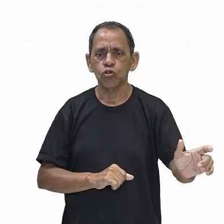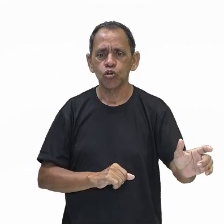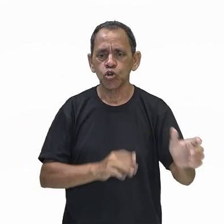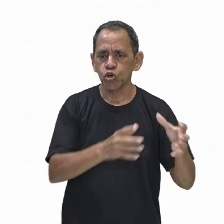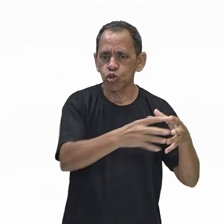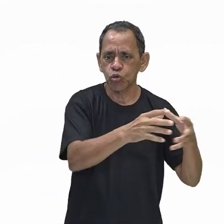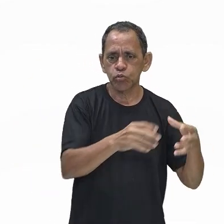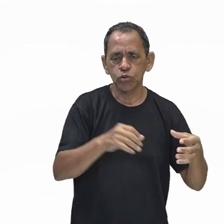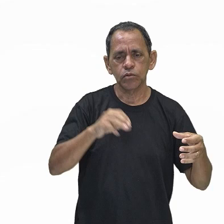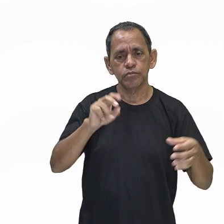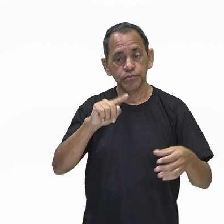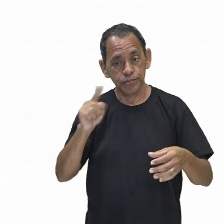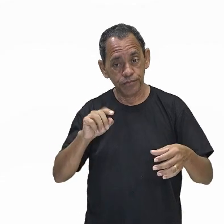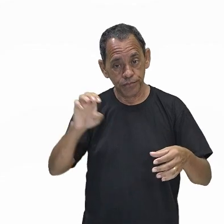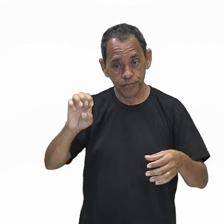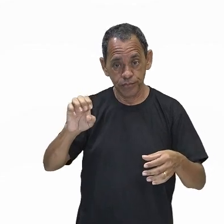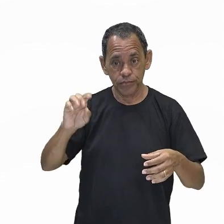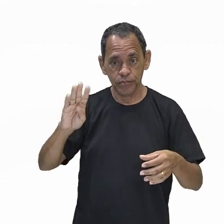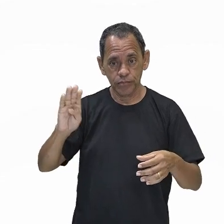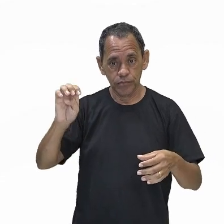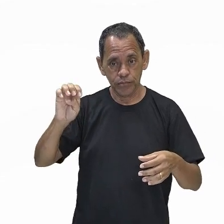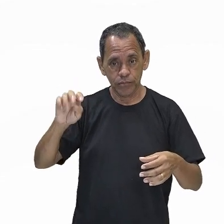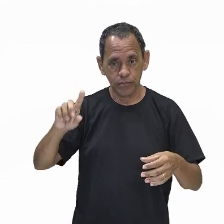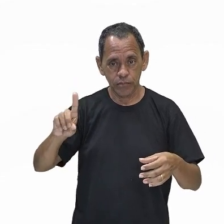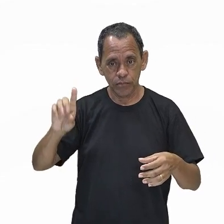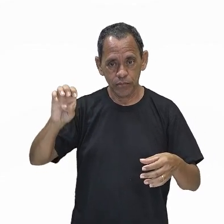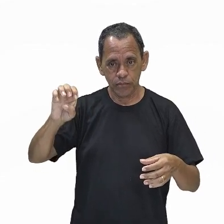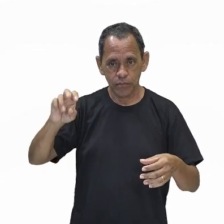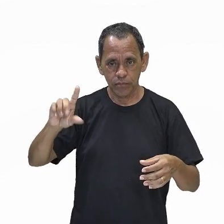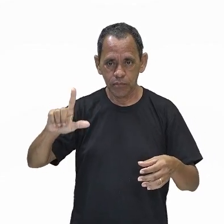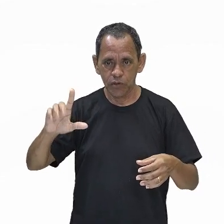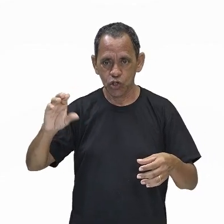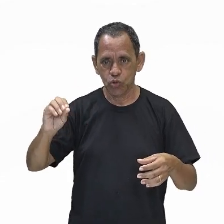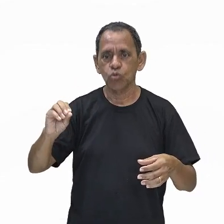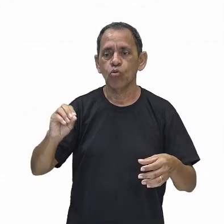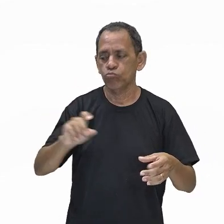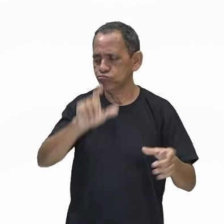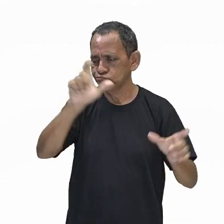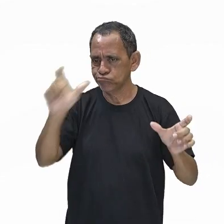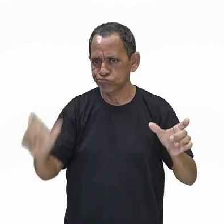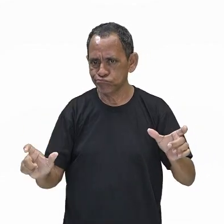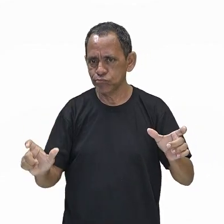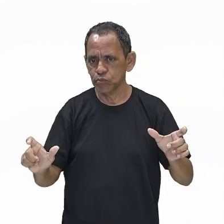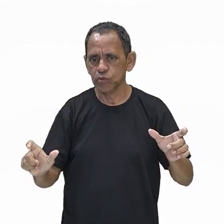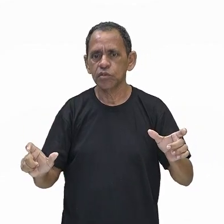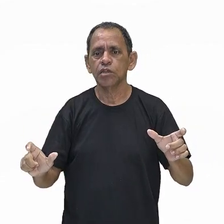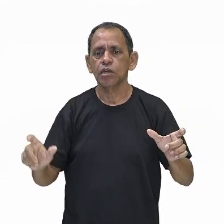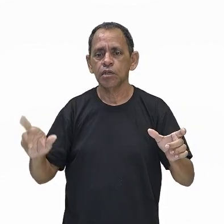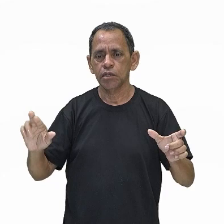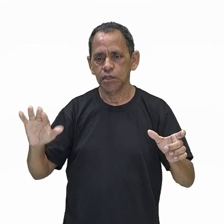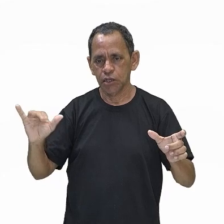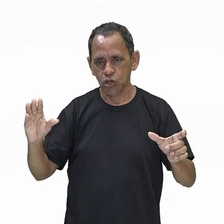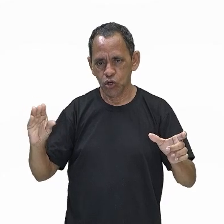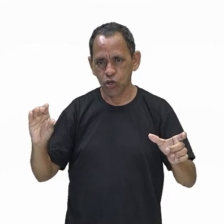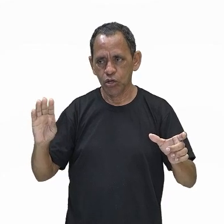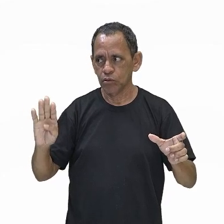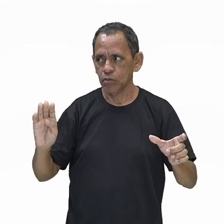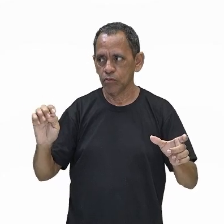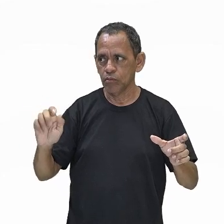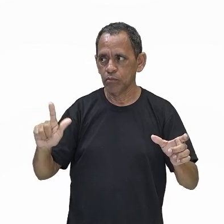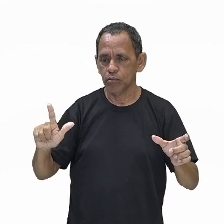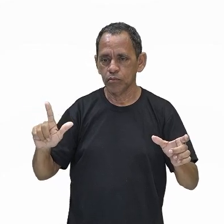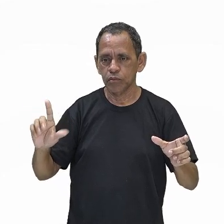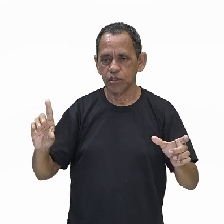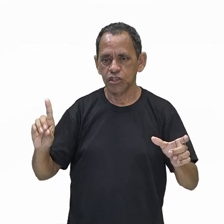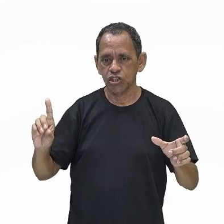narrador, certo? O conflito acaba quando o grupo de Riobaldo e o grupo de Hermógenes